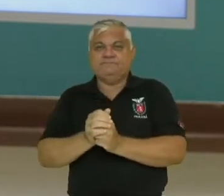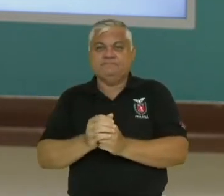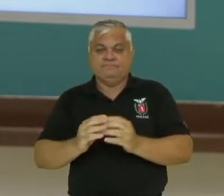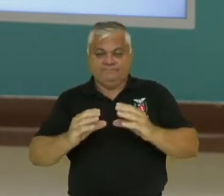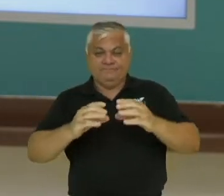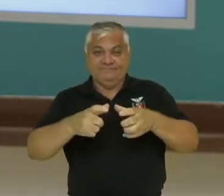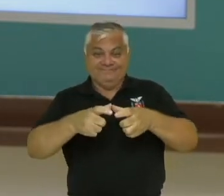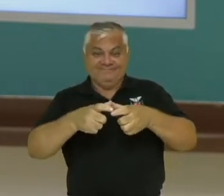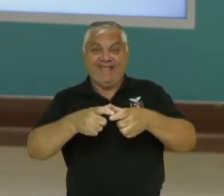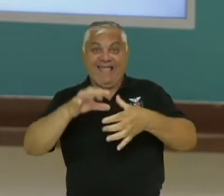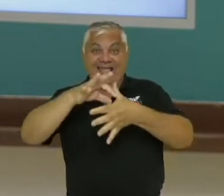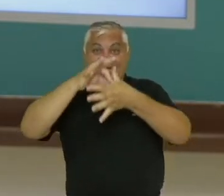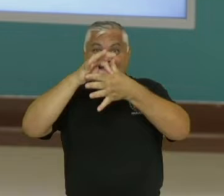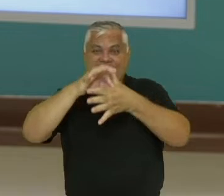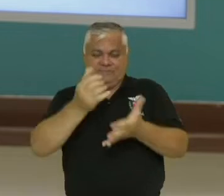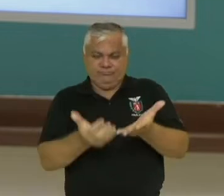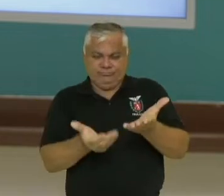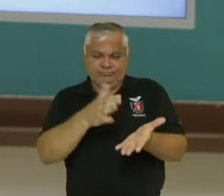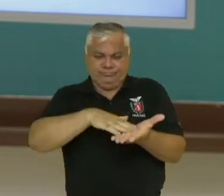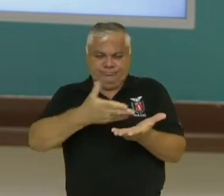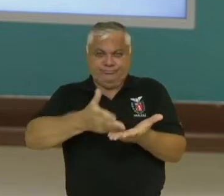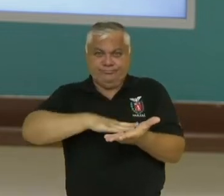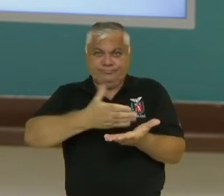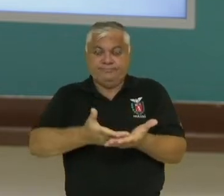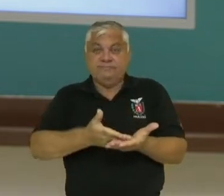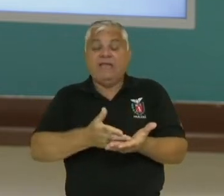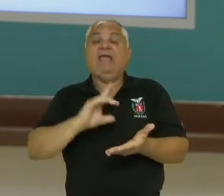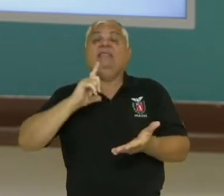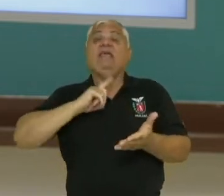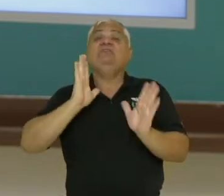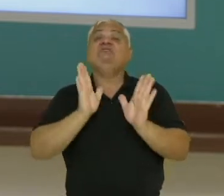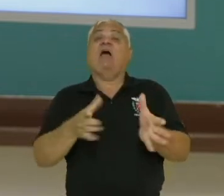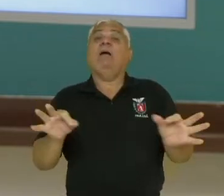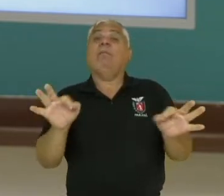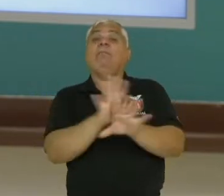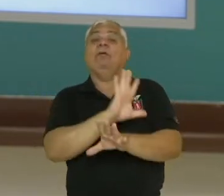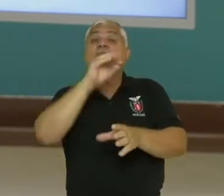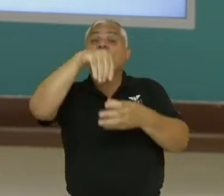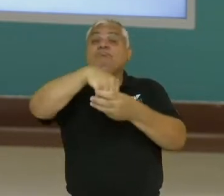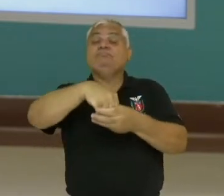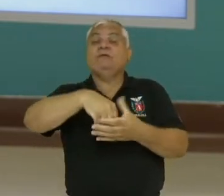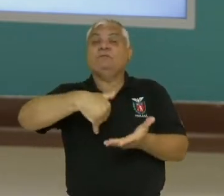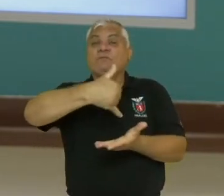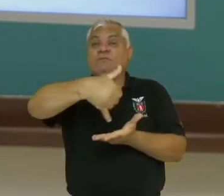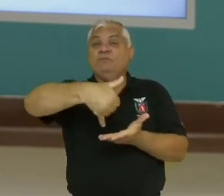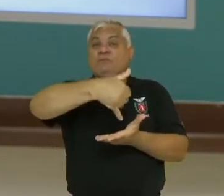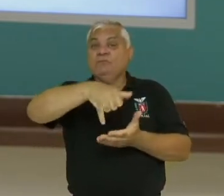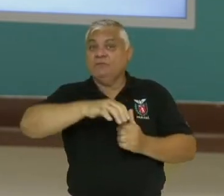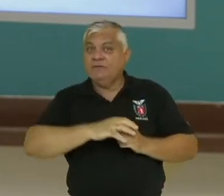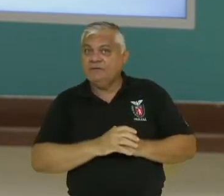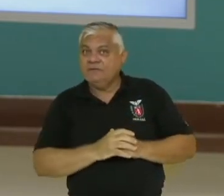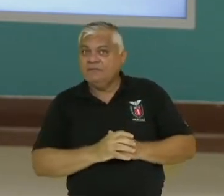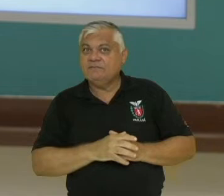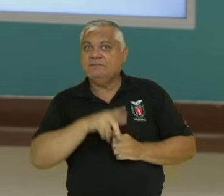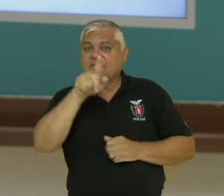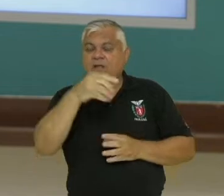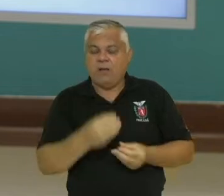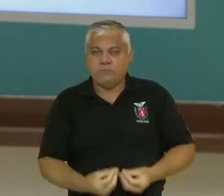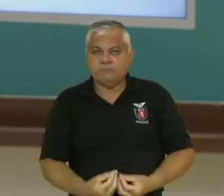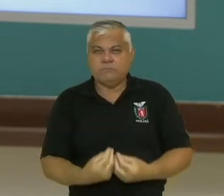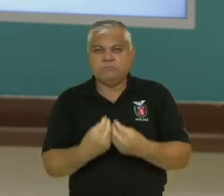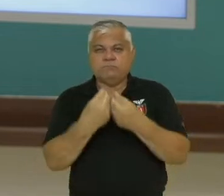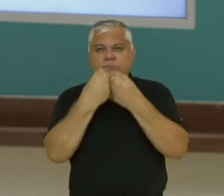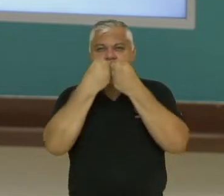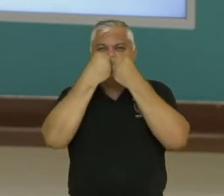foi frito. Então eu tenho uma quantidade de gordura saturada. E essa gordura adentrando no nosso